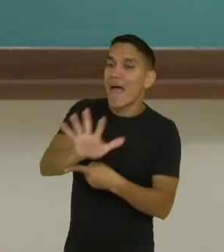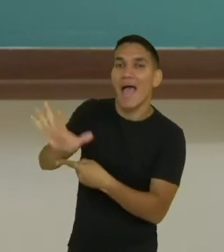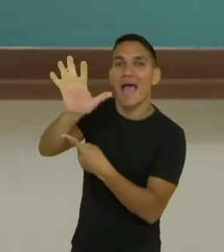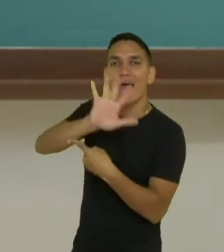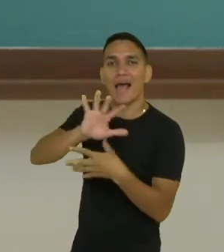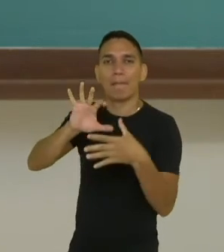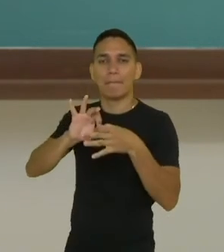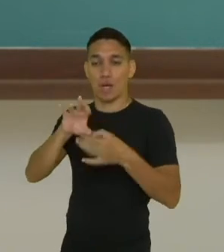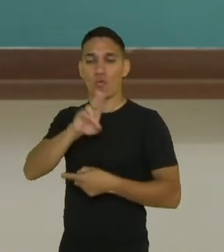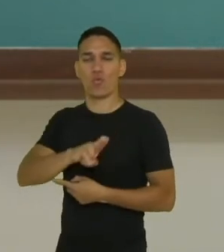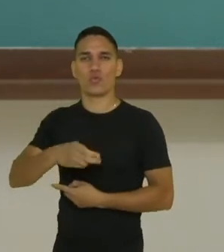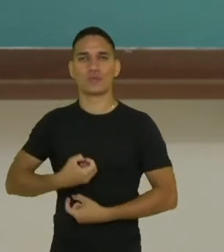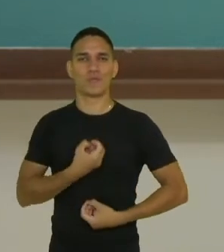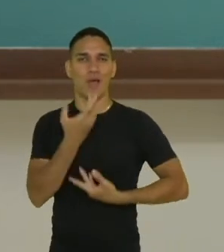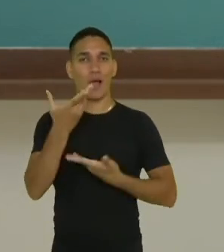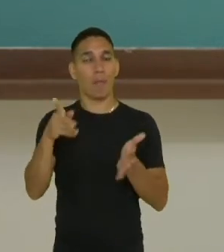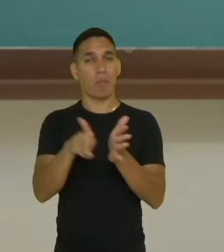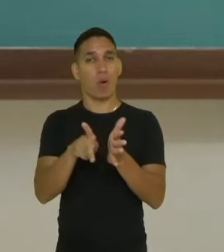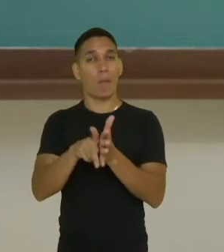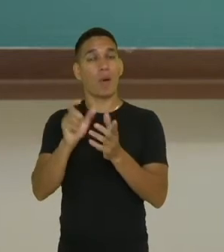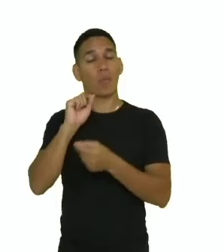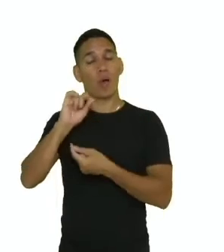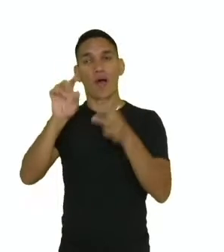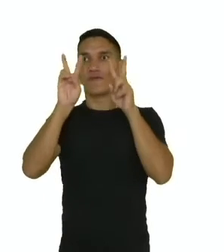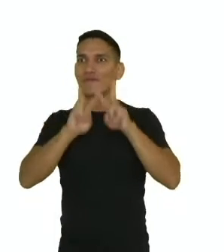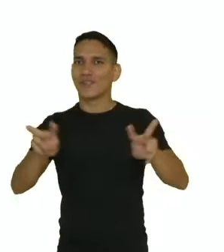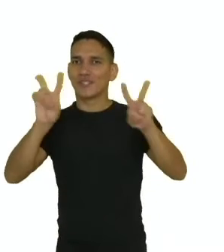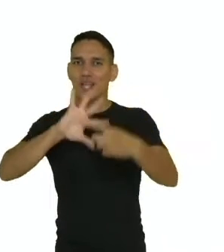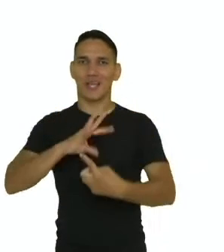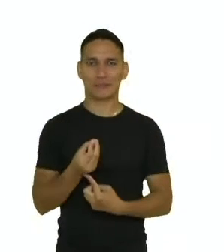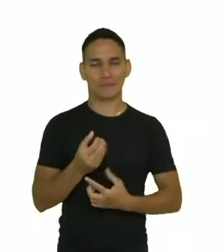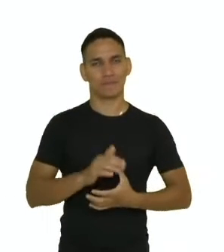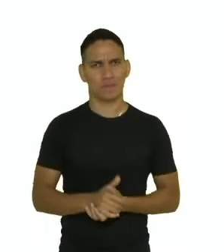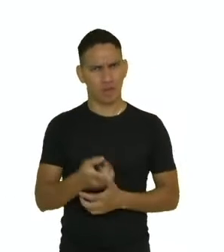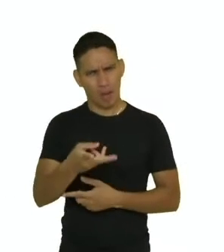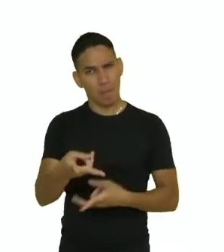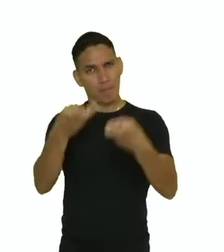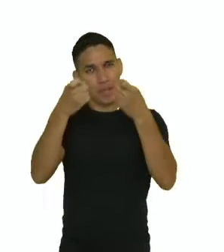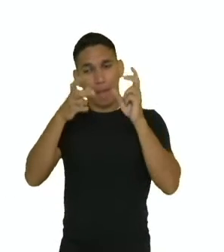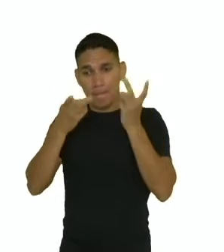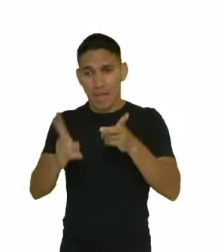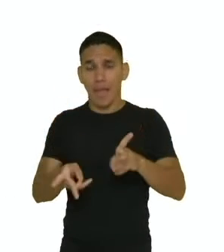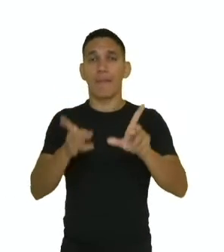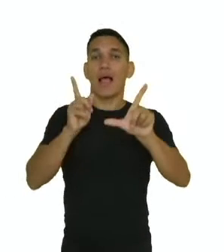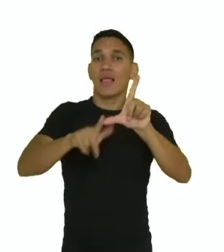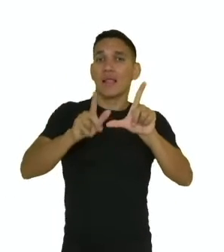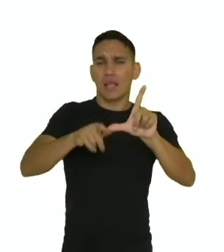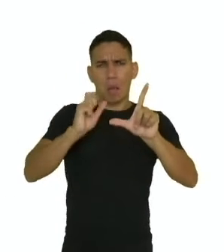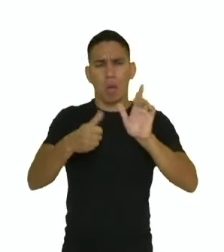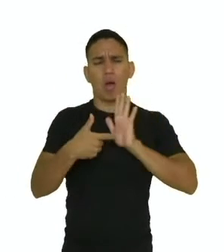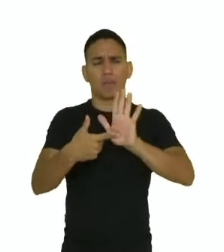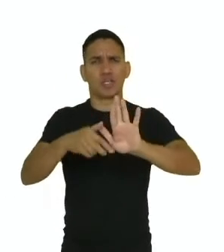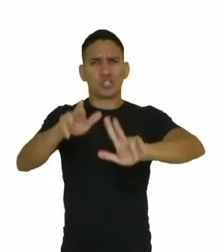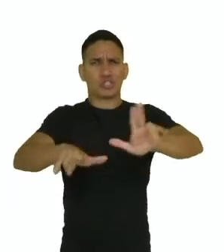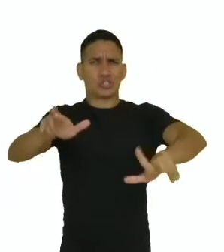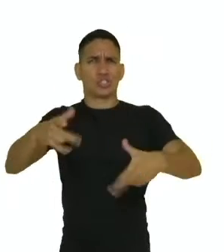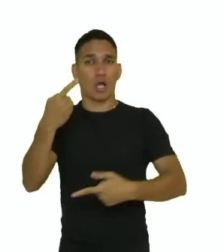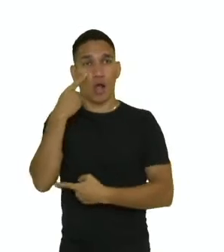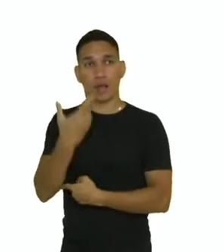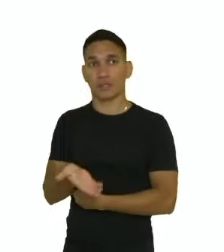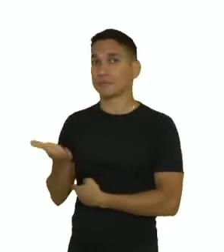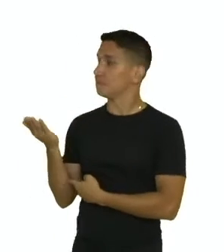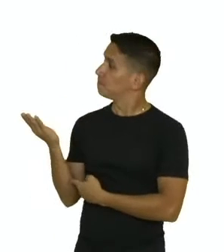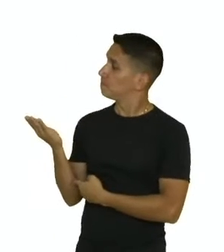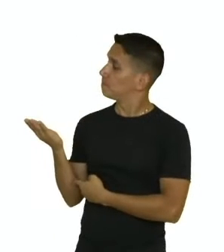através da poesia nas artes visuais. Reparou como uma mesma letra pode se apresentar de maneiras diferentes? Observe